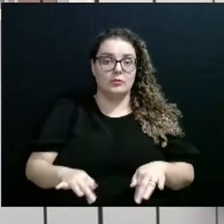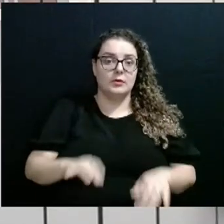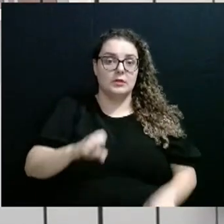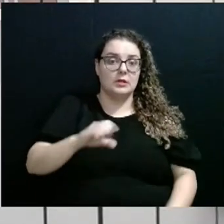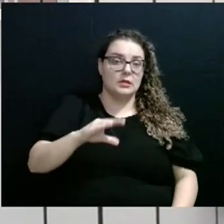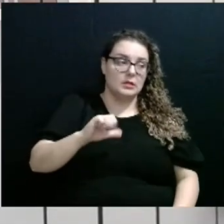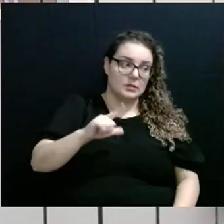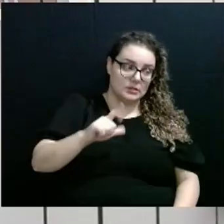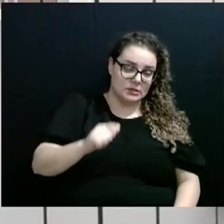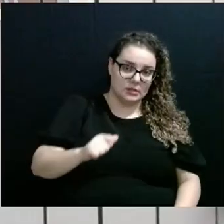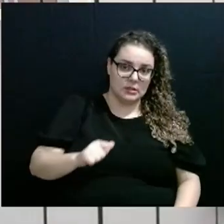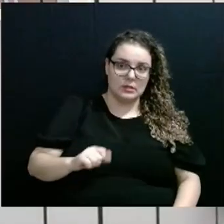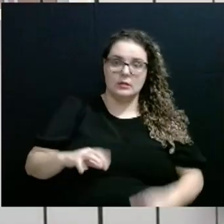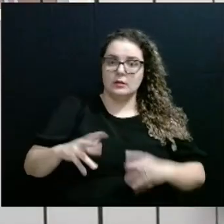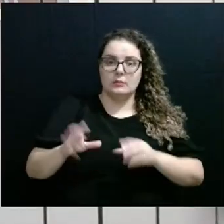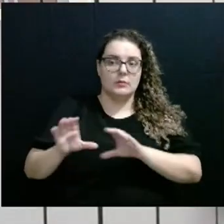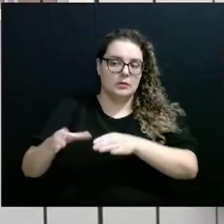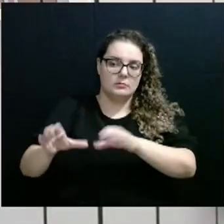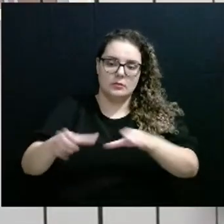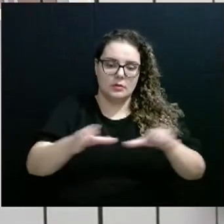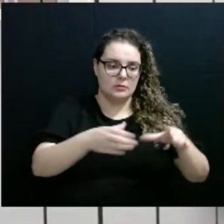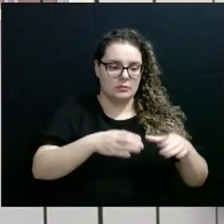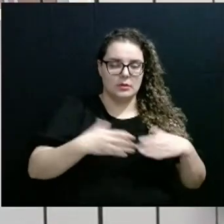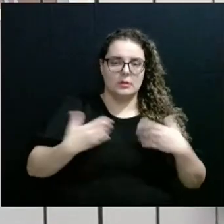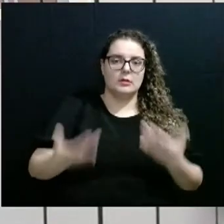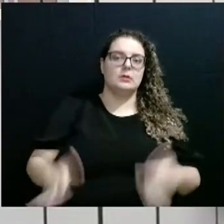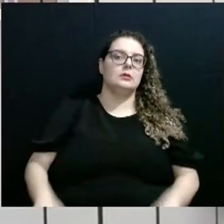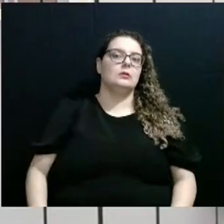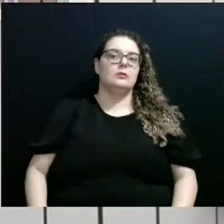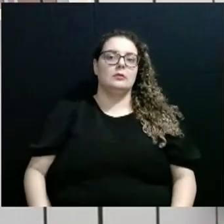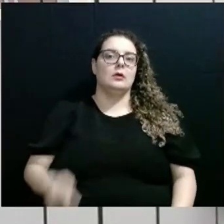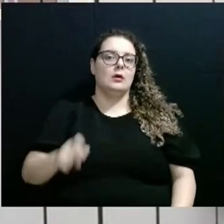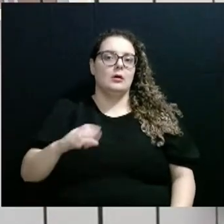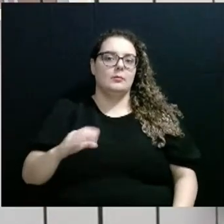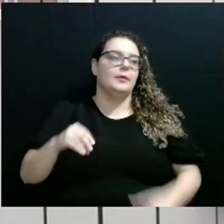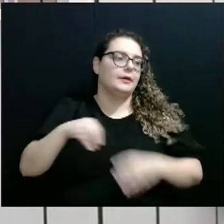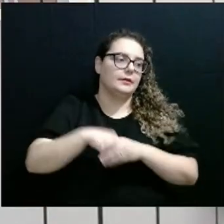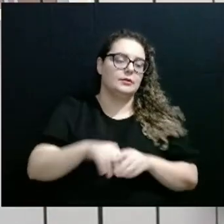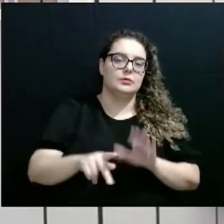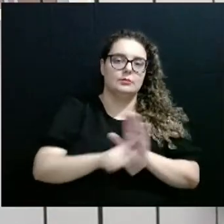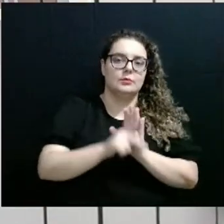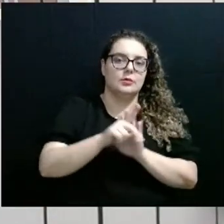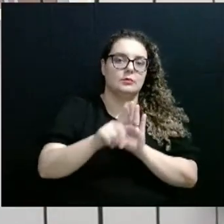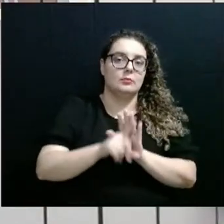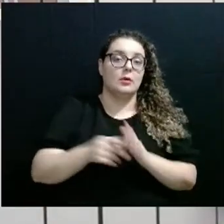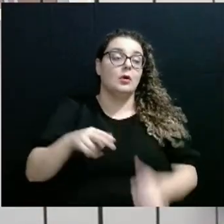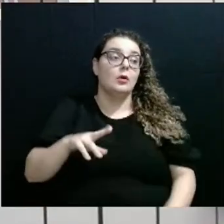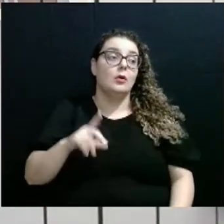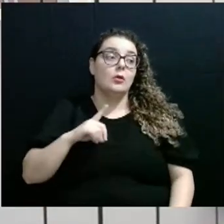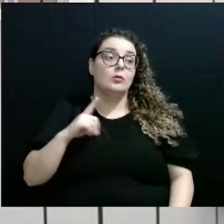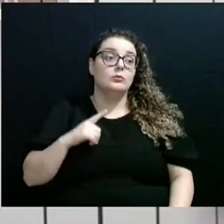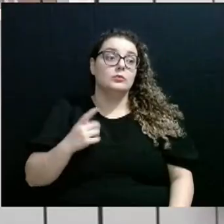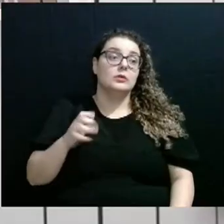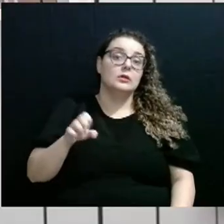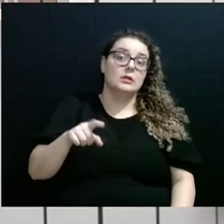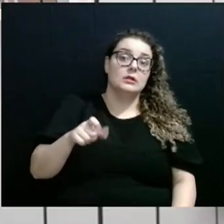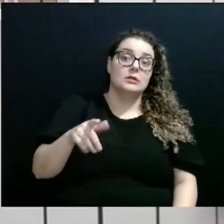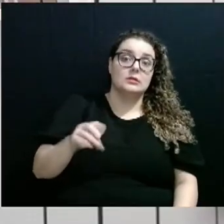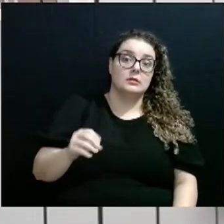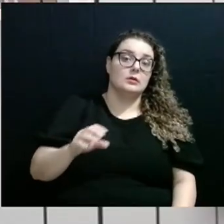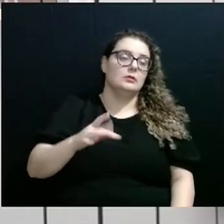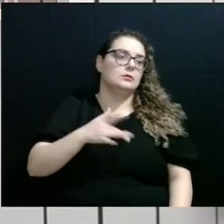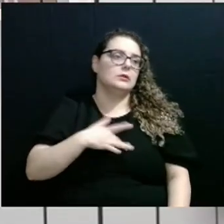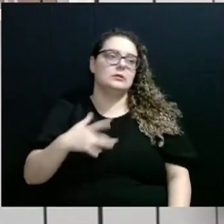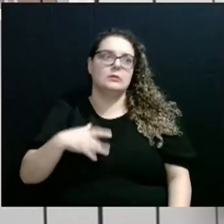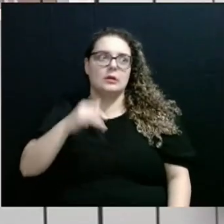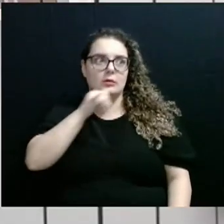as categorias? Então você põe essa PEC dentro de um projeto de lei? Ou existem exceções, como a da saúde, por exemplo, de